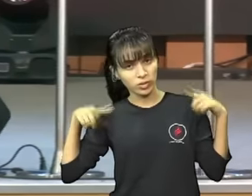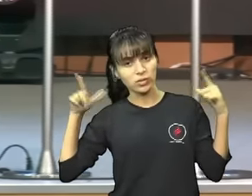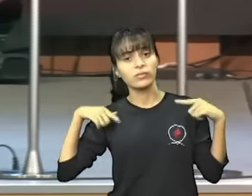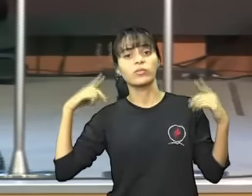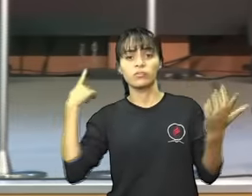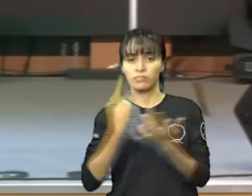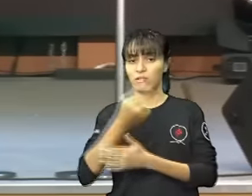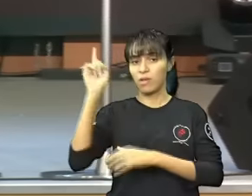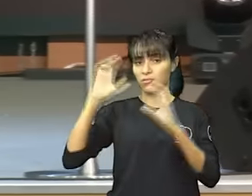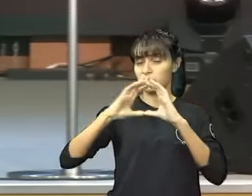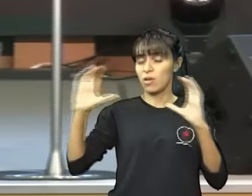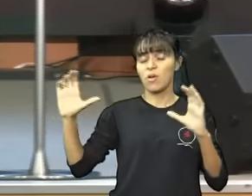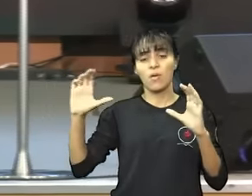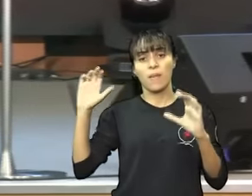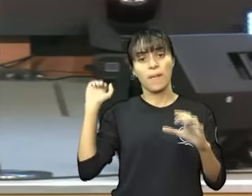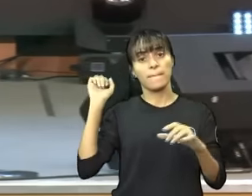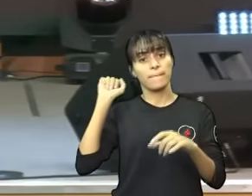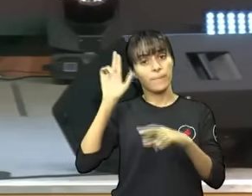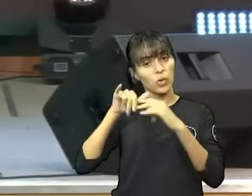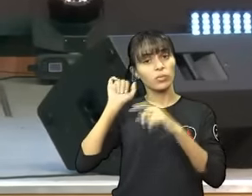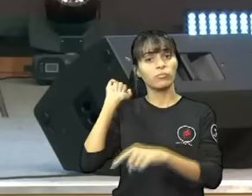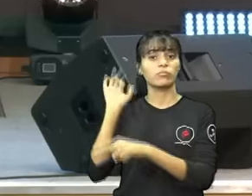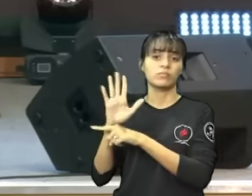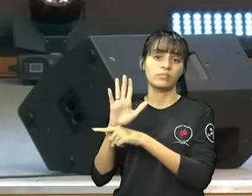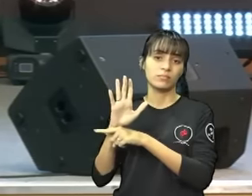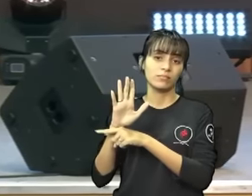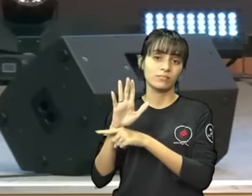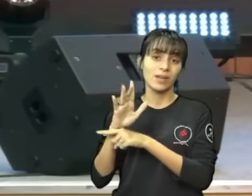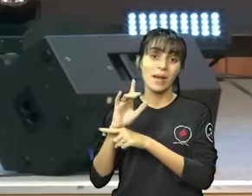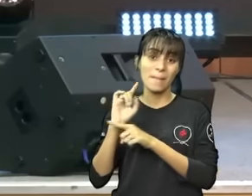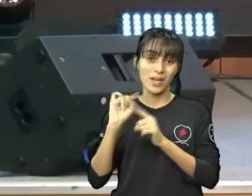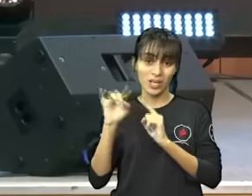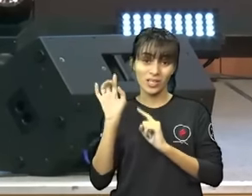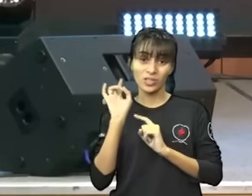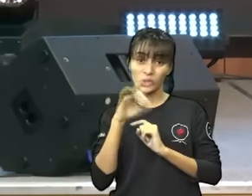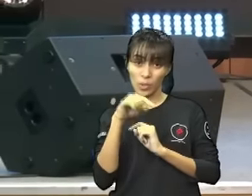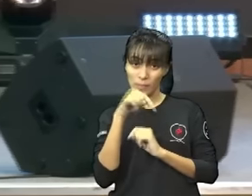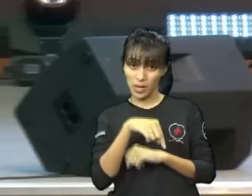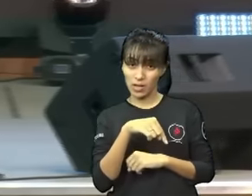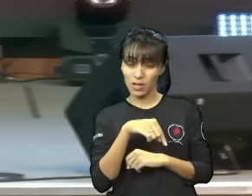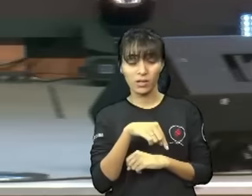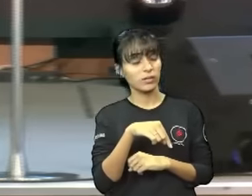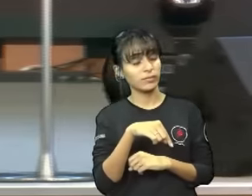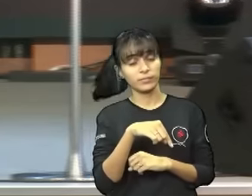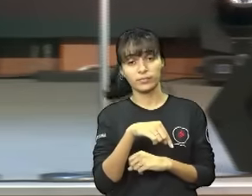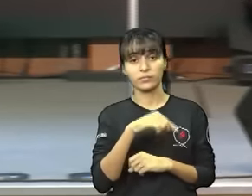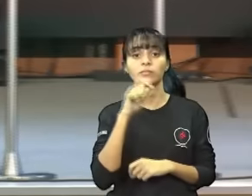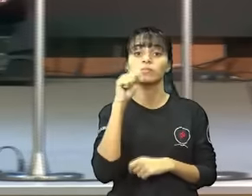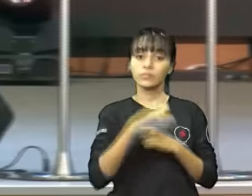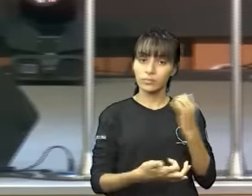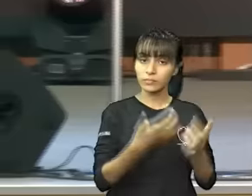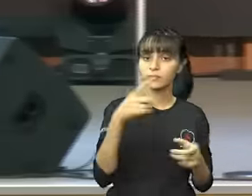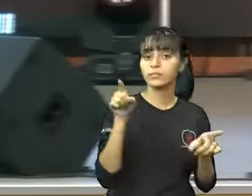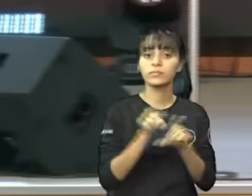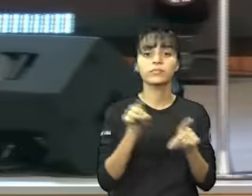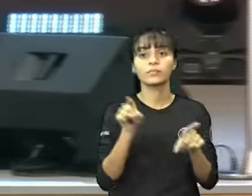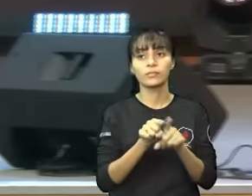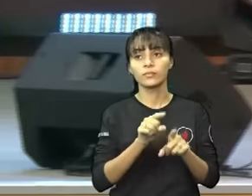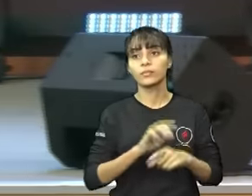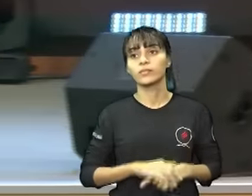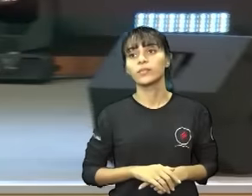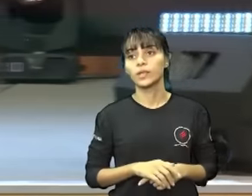pela desobediência Mas é só para ele não e não não o inferno também é